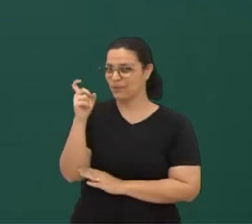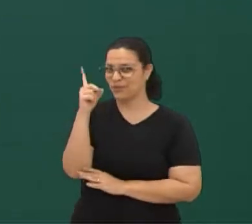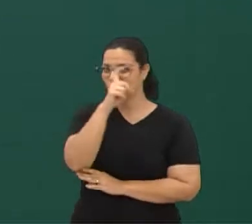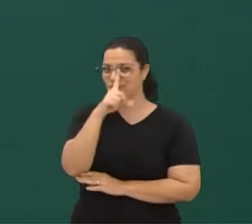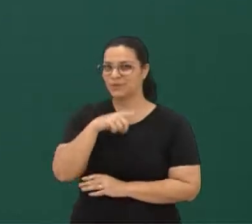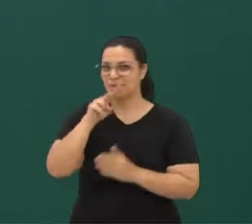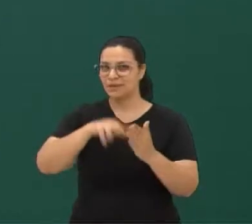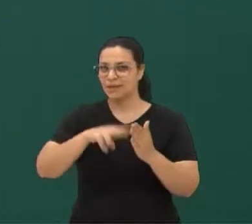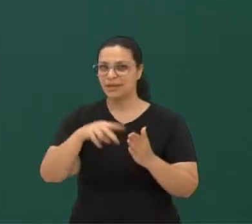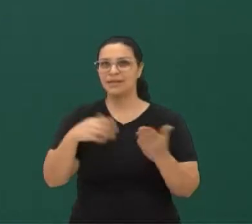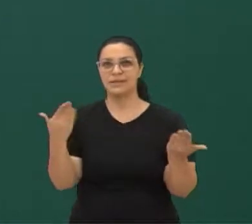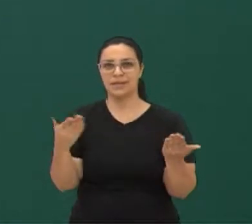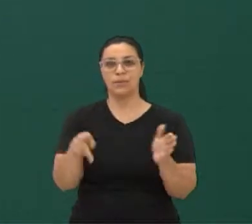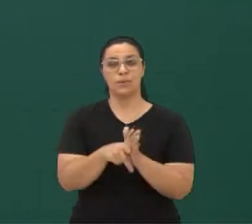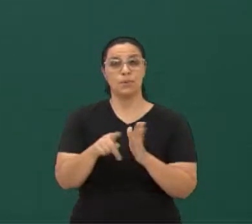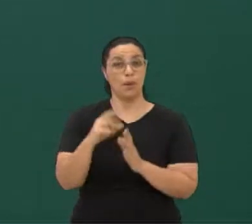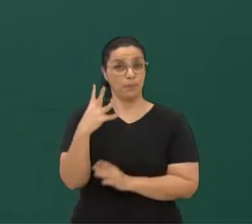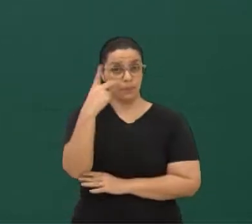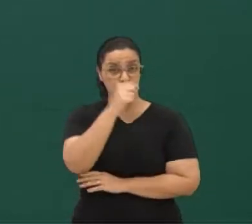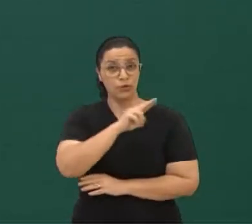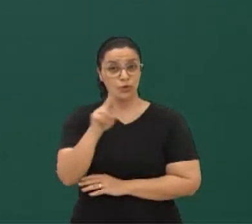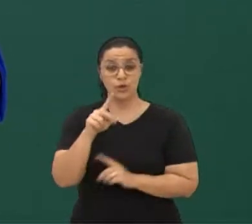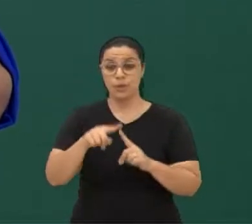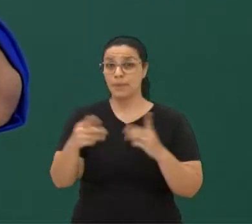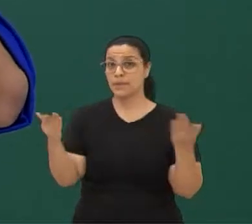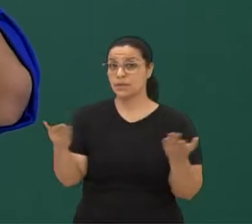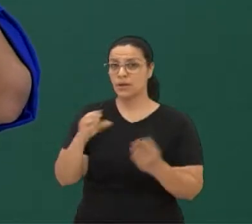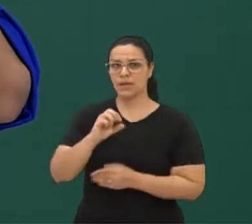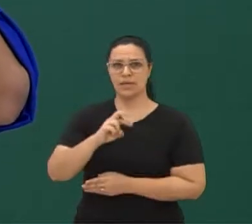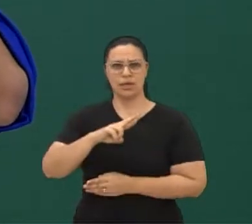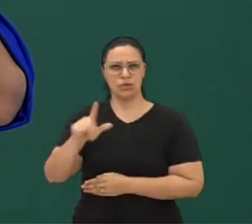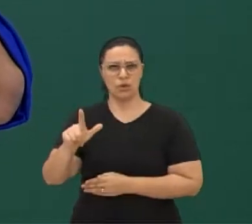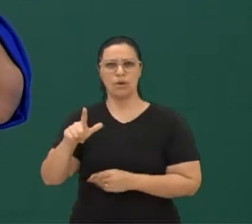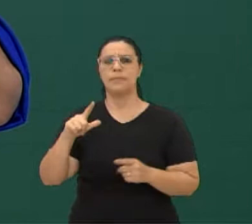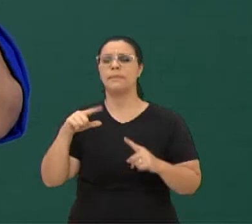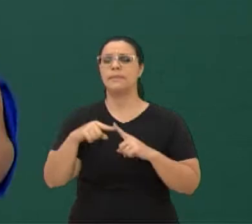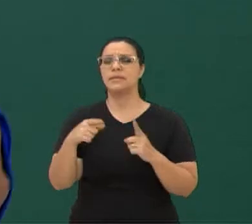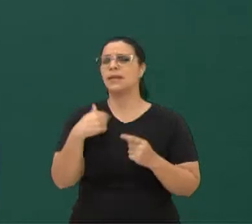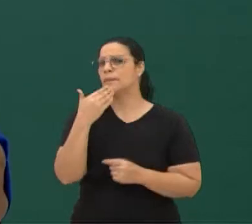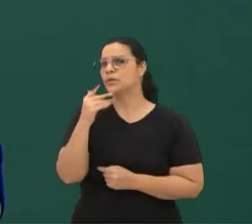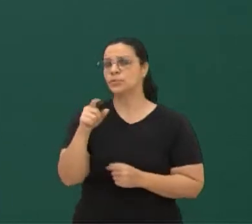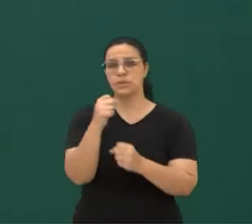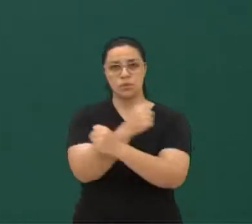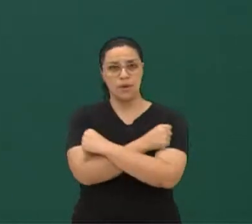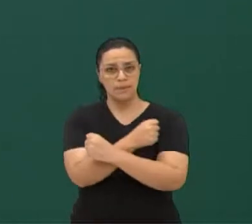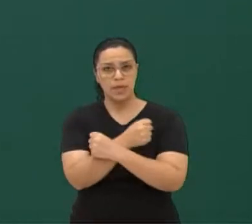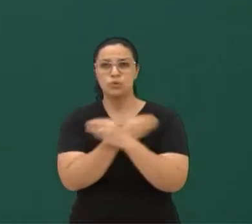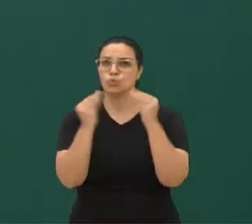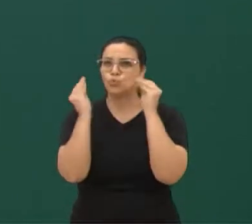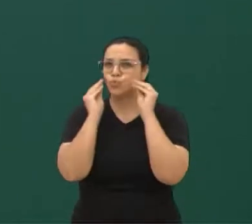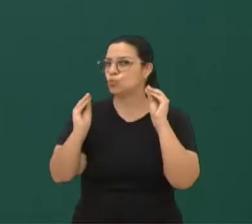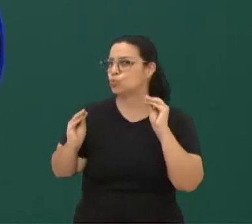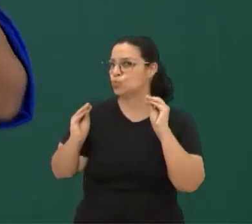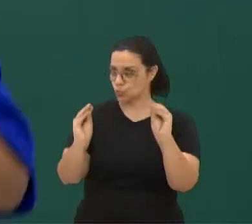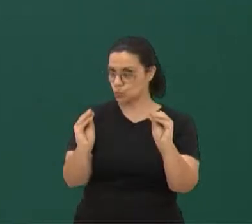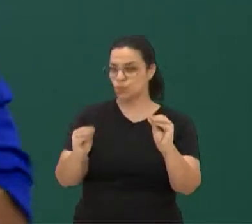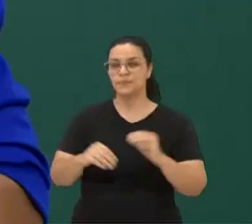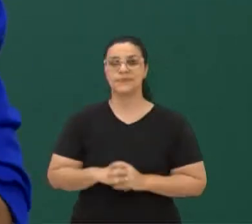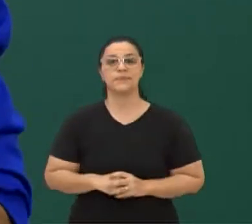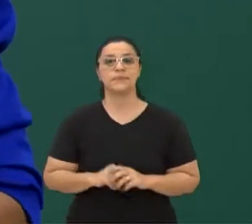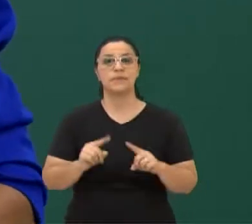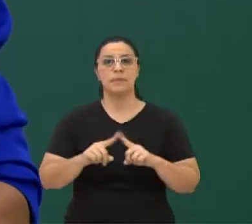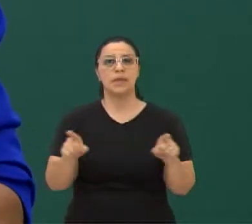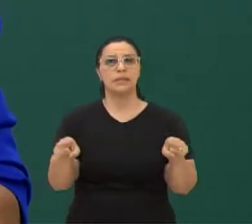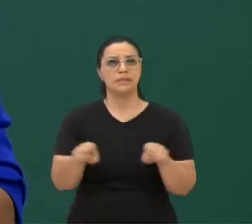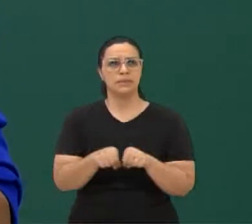bem difícil de letra e ainda não é muito bonito para falar a verdade e aí Carol ela pediu para poder mandar um beijo para ela que esses